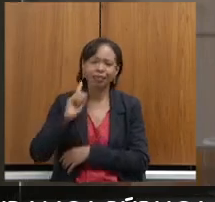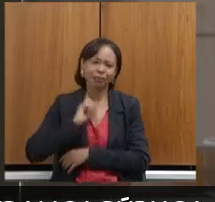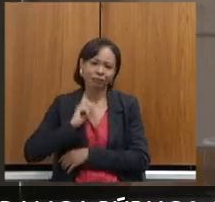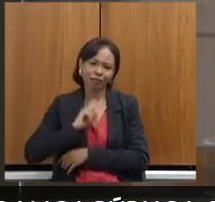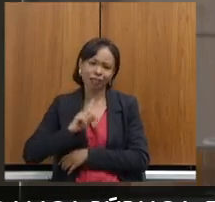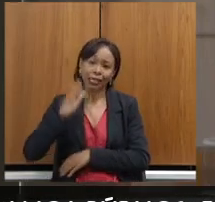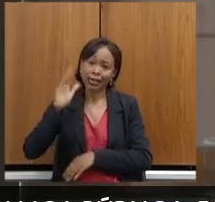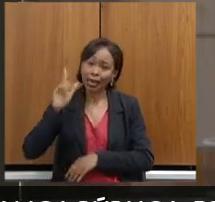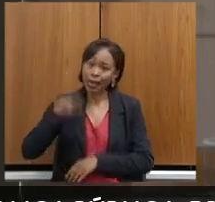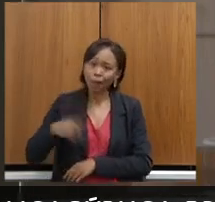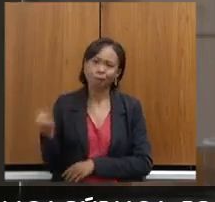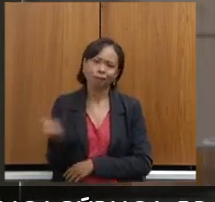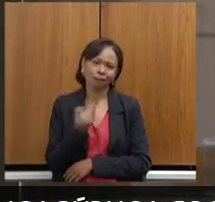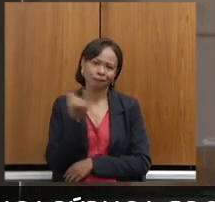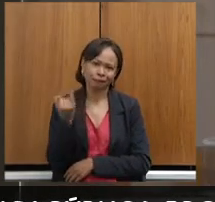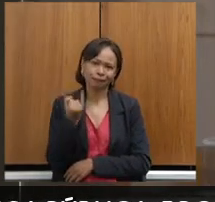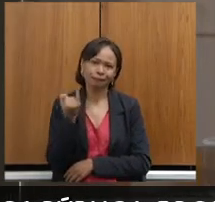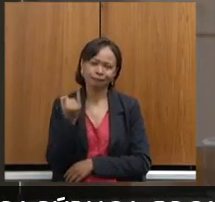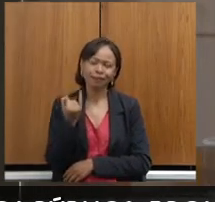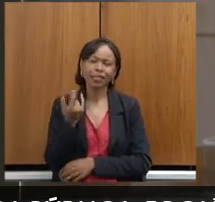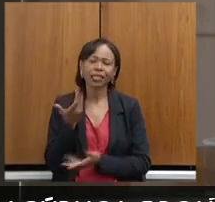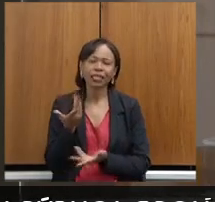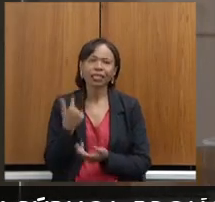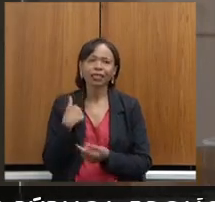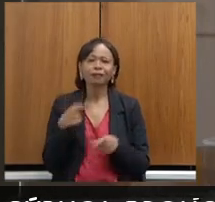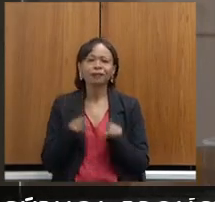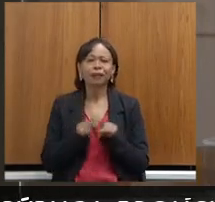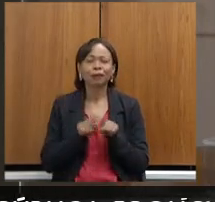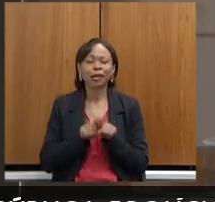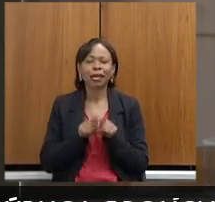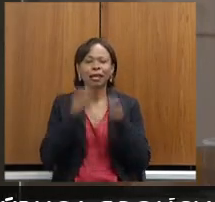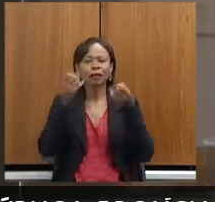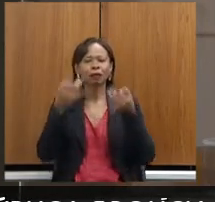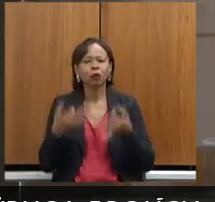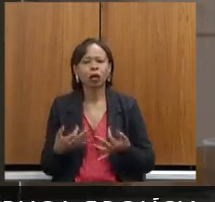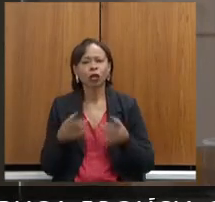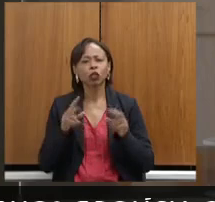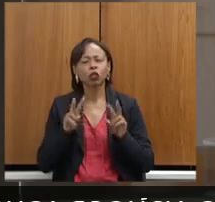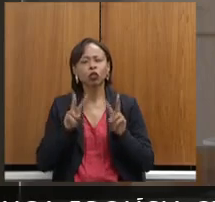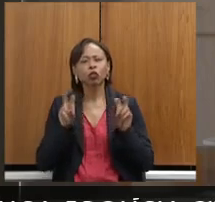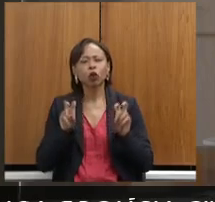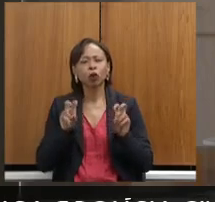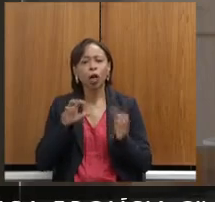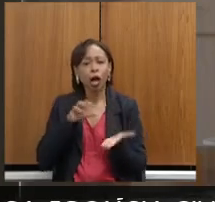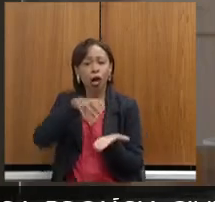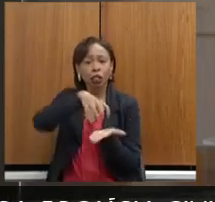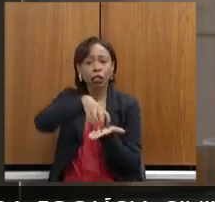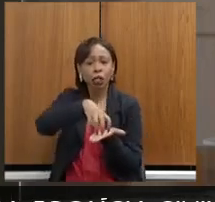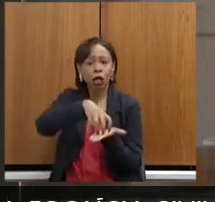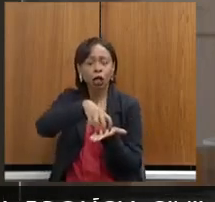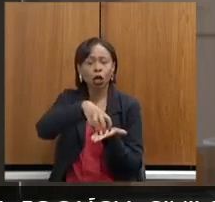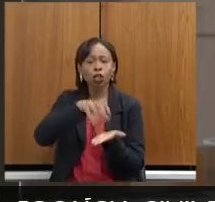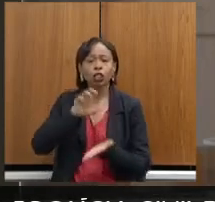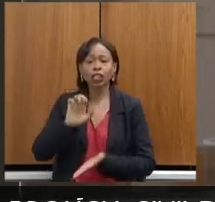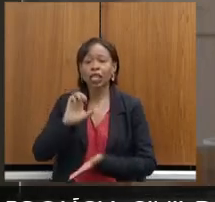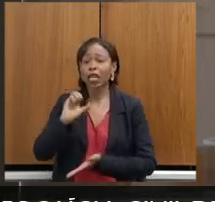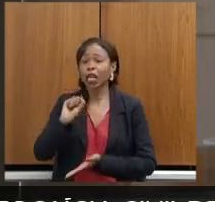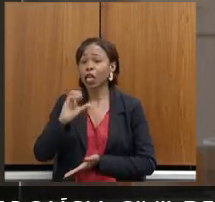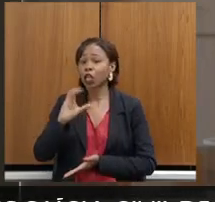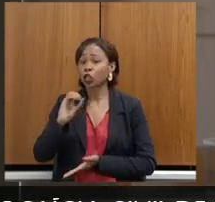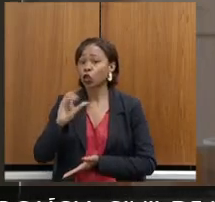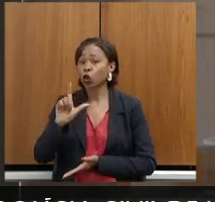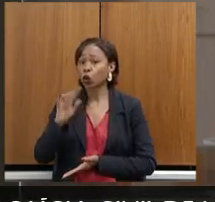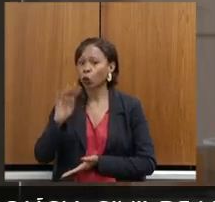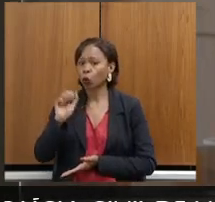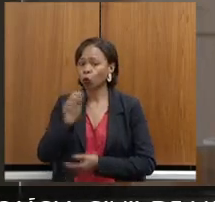importante eu ia fazer também é considerações sobre a central de escoltas mais o Doutor Joaquim Já respondeu muito bem